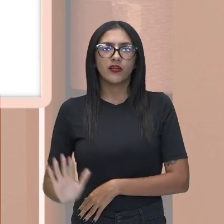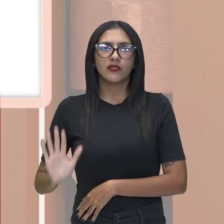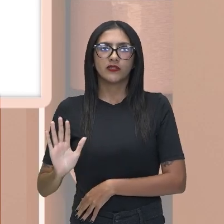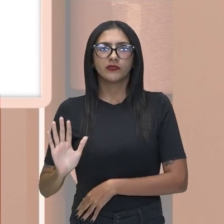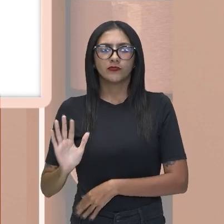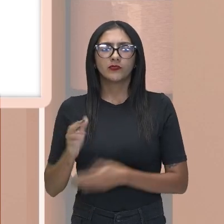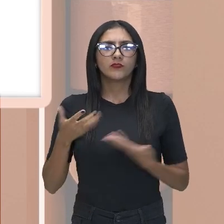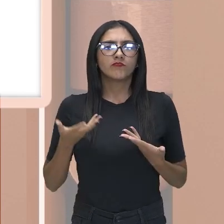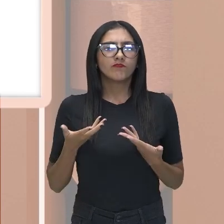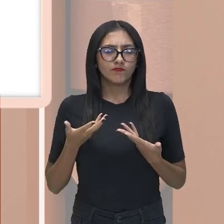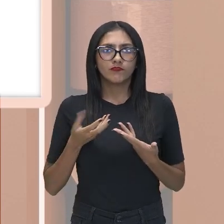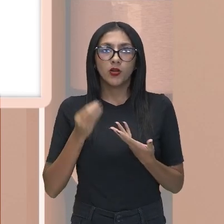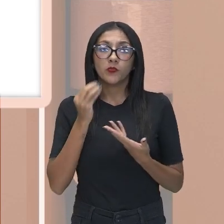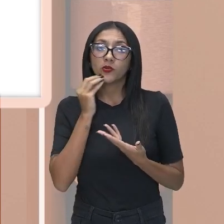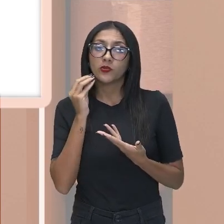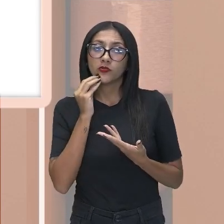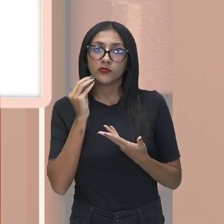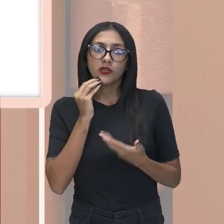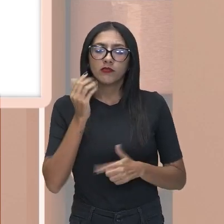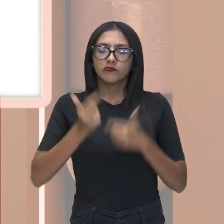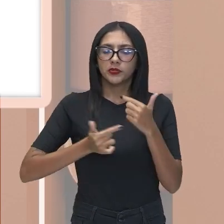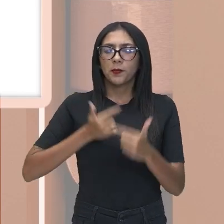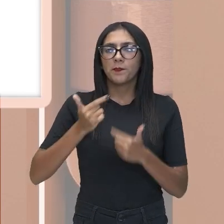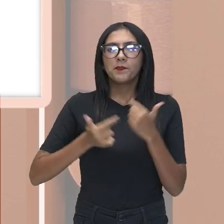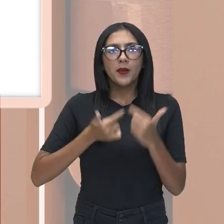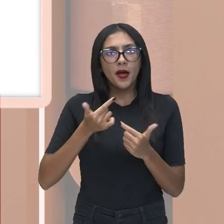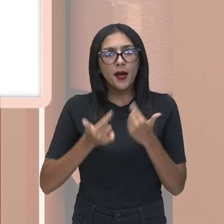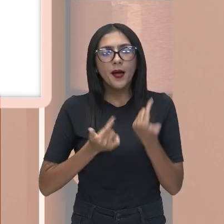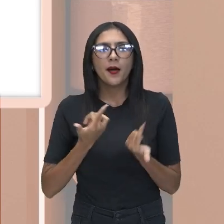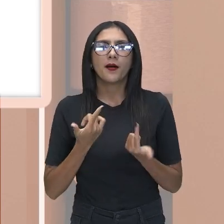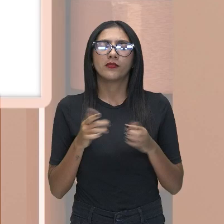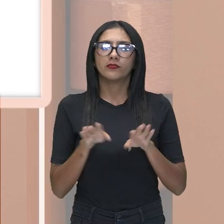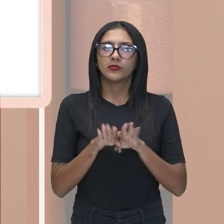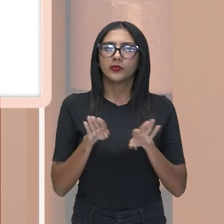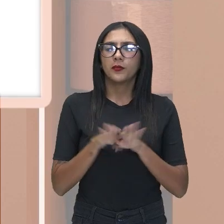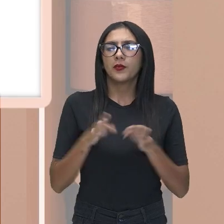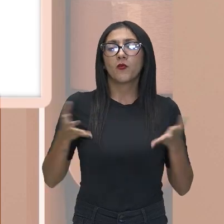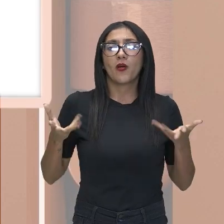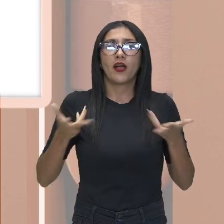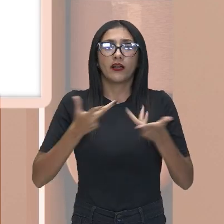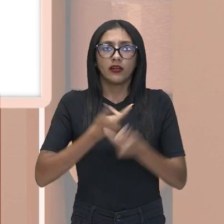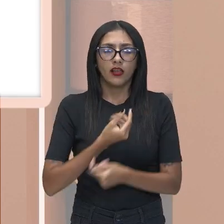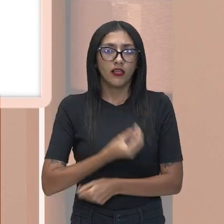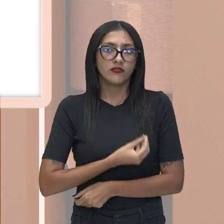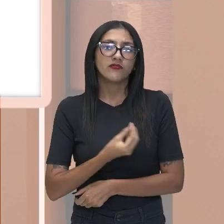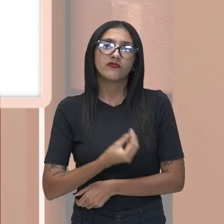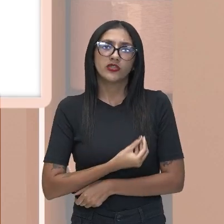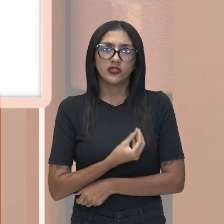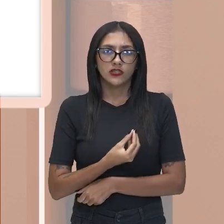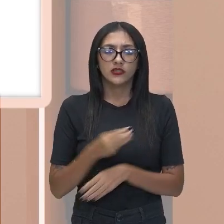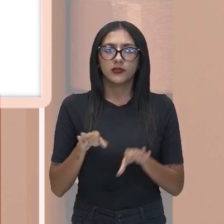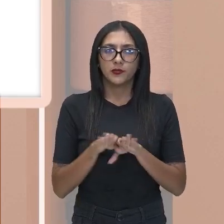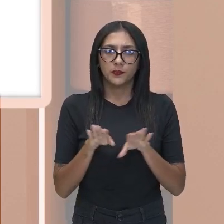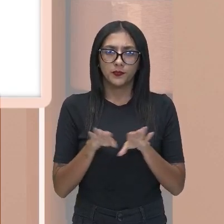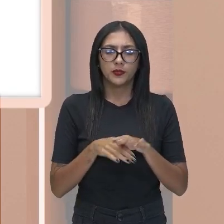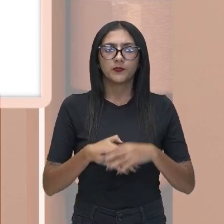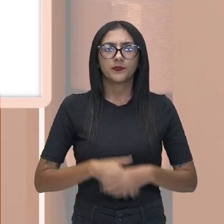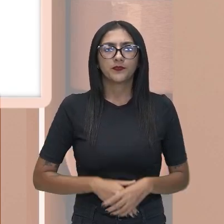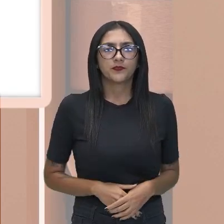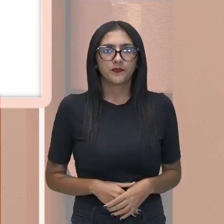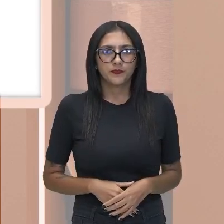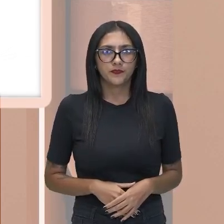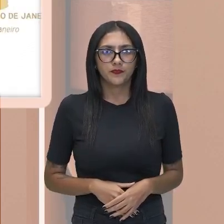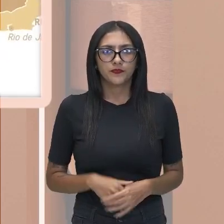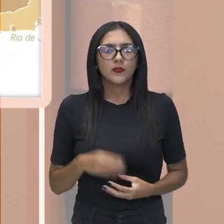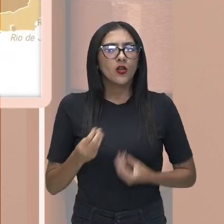busca de quê? De melhores oportunidades de trabalho, de melhores condições de vida, certo? E como é que se deu